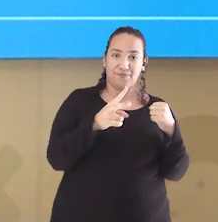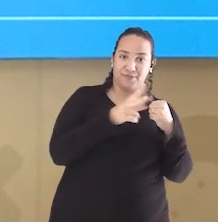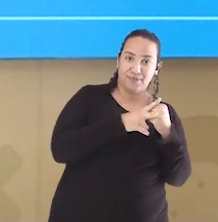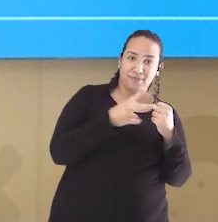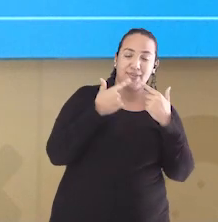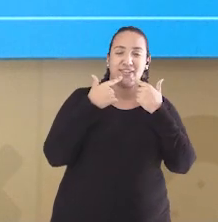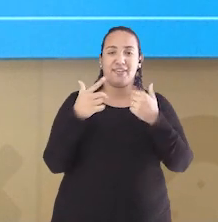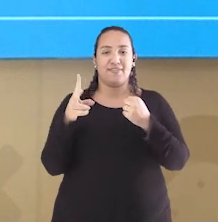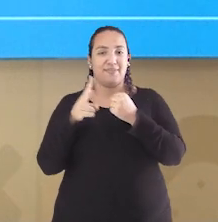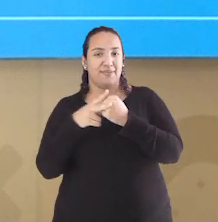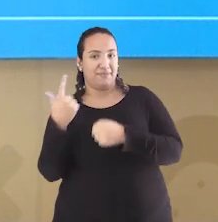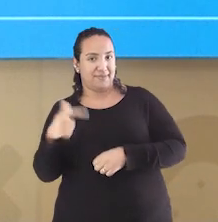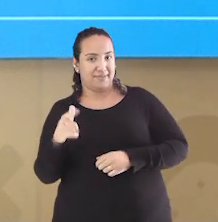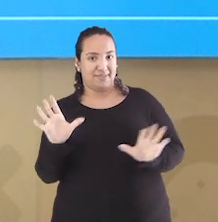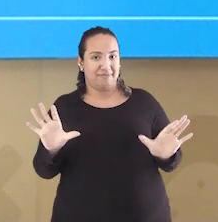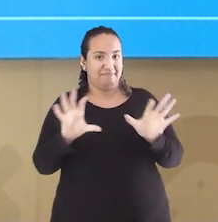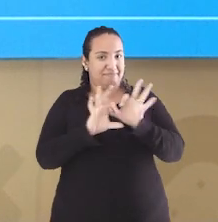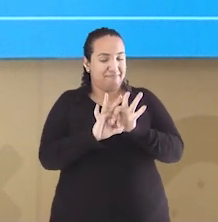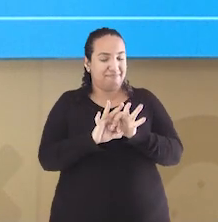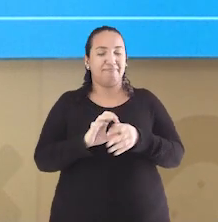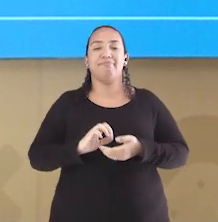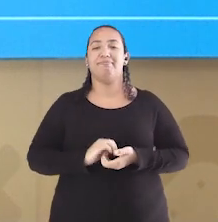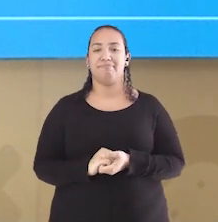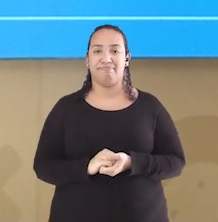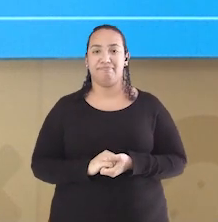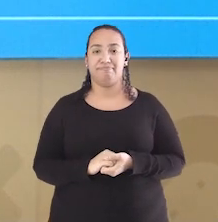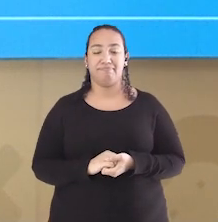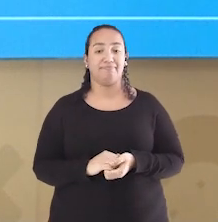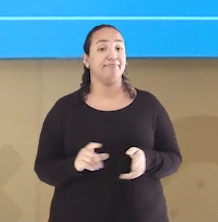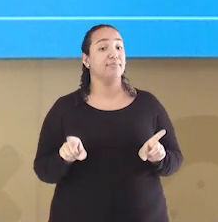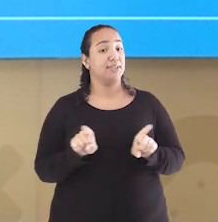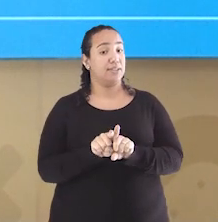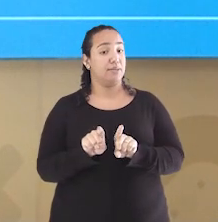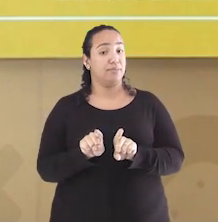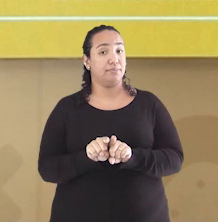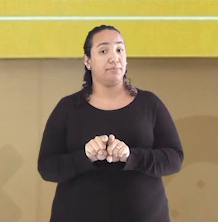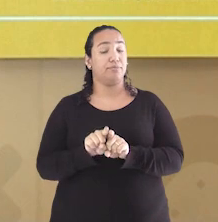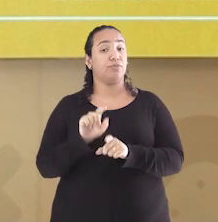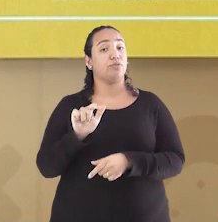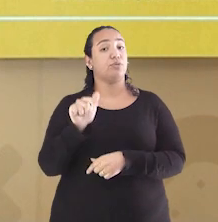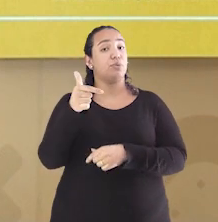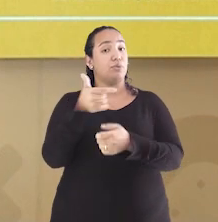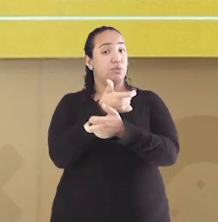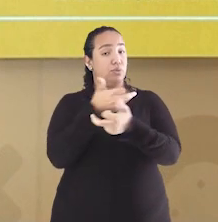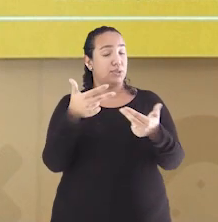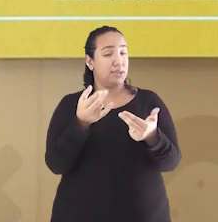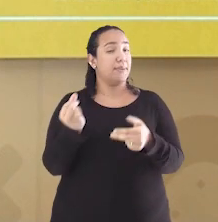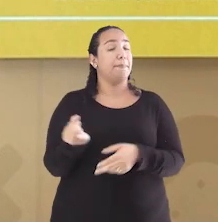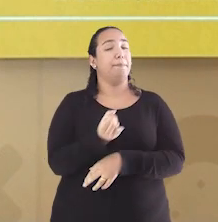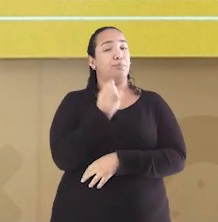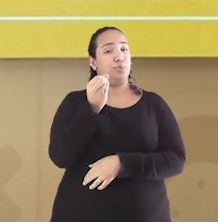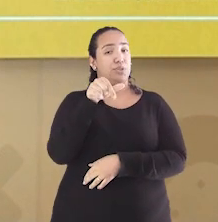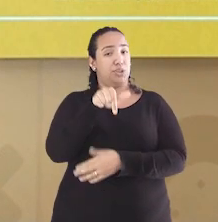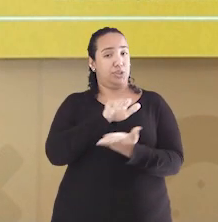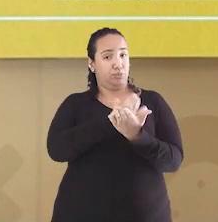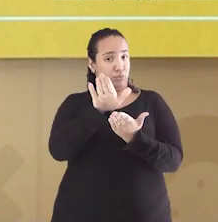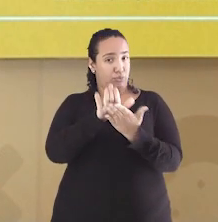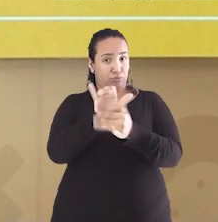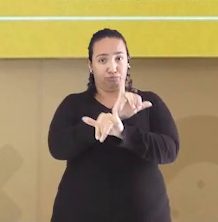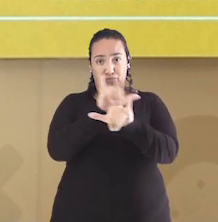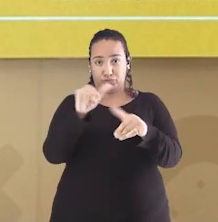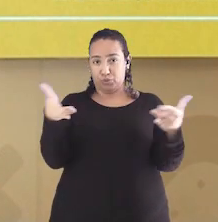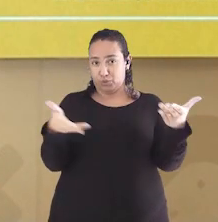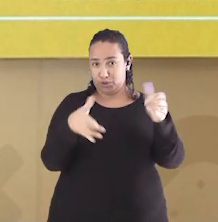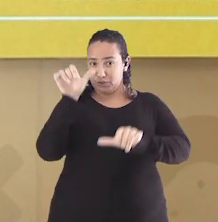linguagem verbal, que dá a linguagem híbrida. Outro ponto muito importante no anúncio publicitário que estamos